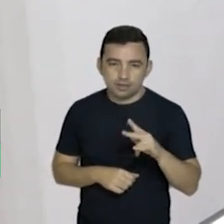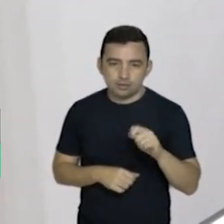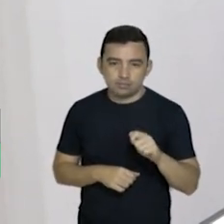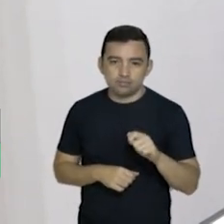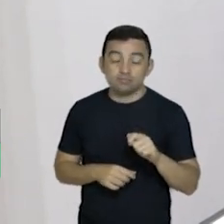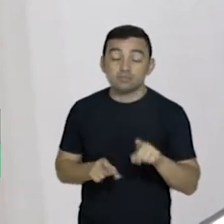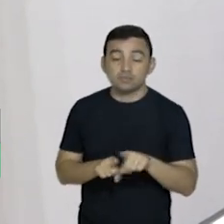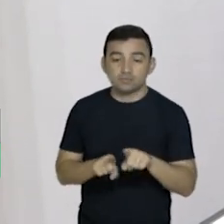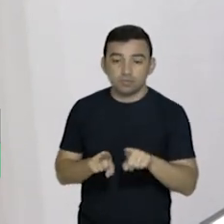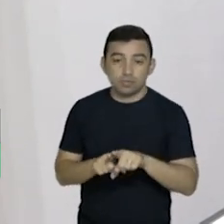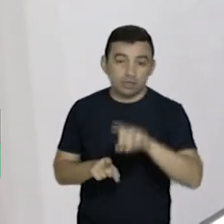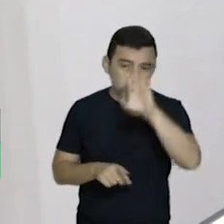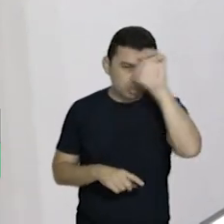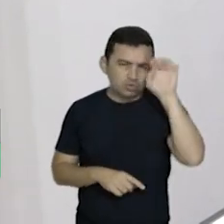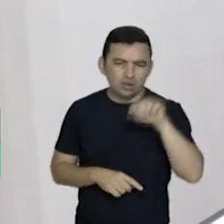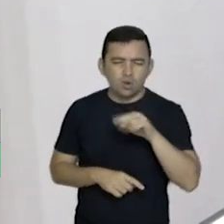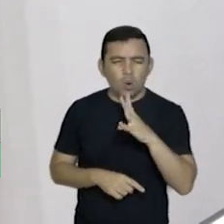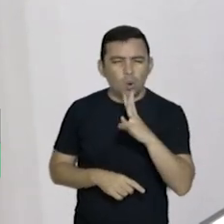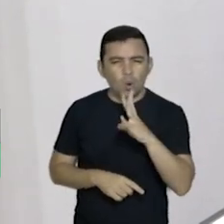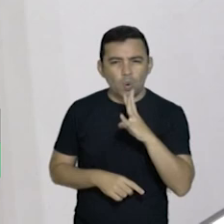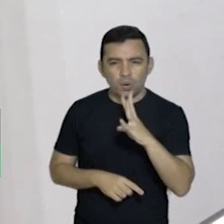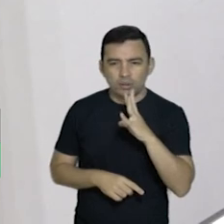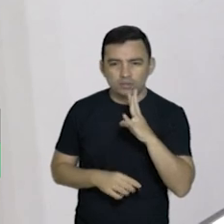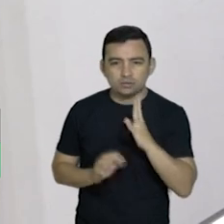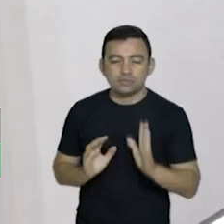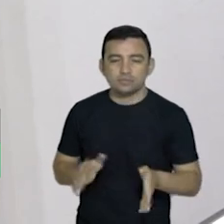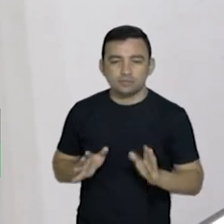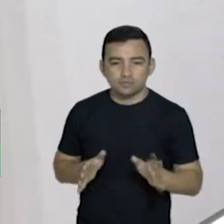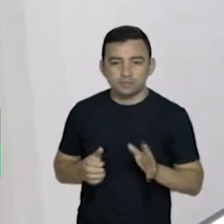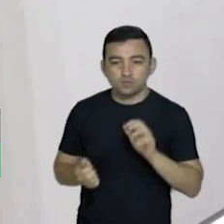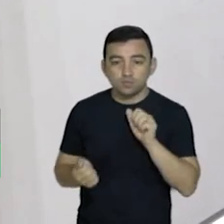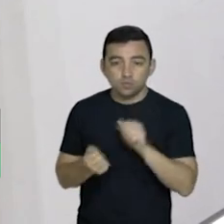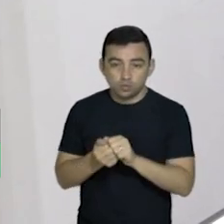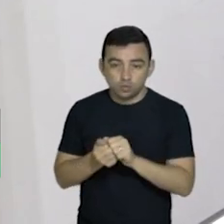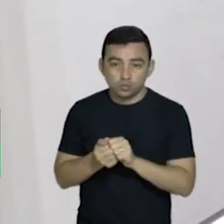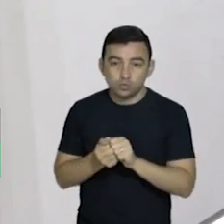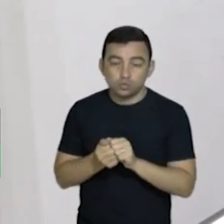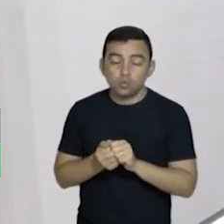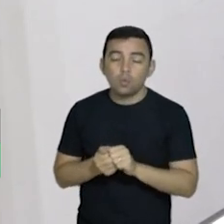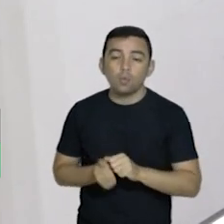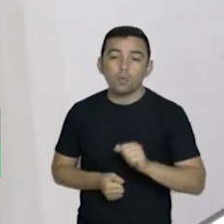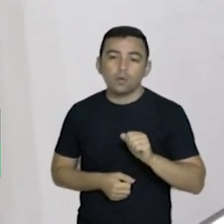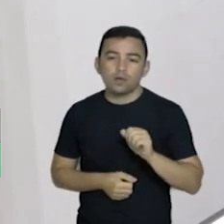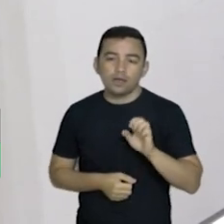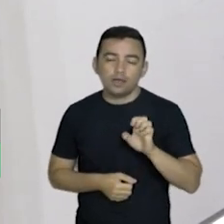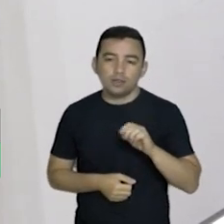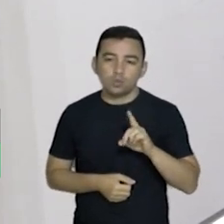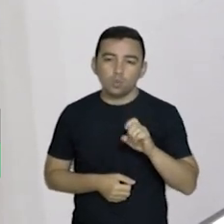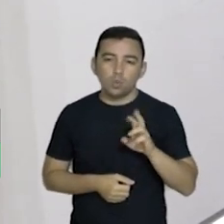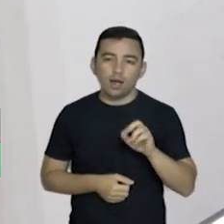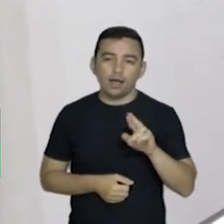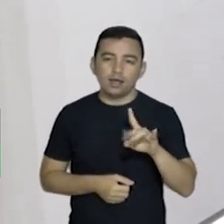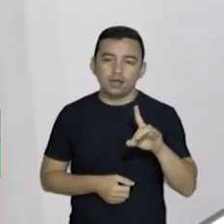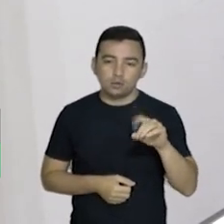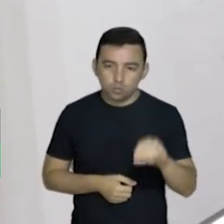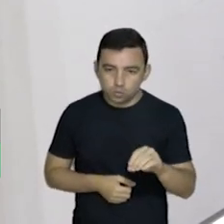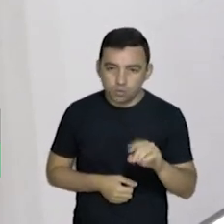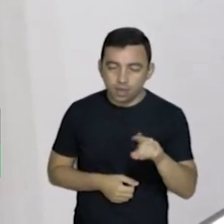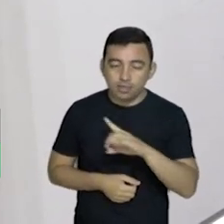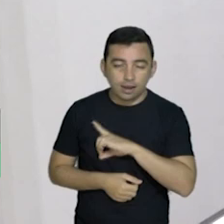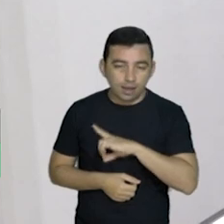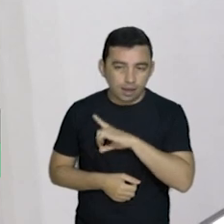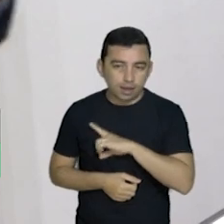delegado Egídio conhece ele lá e junto com Eduardo Borges que o delegado Regional de polícia